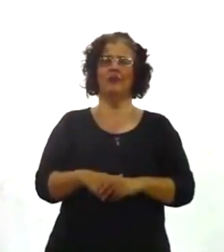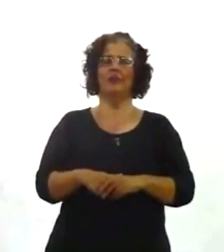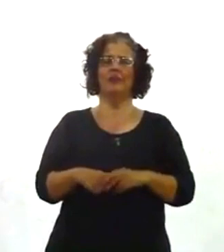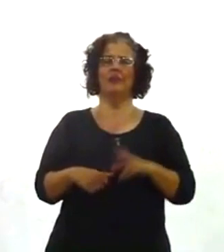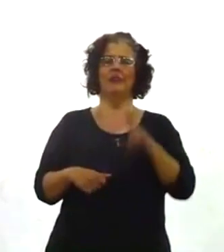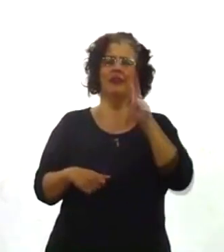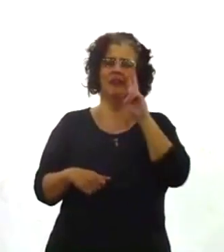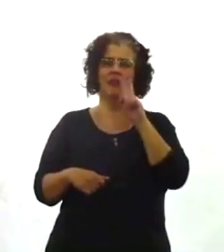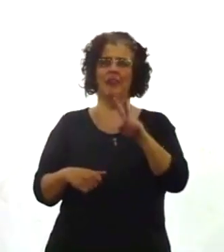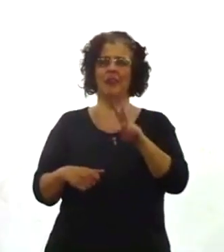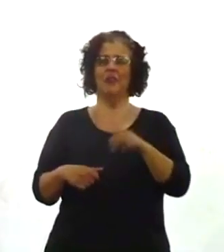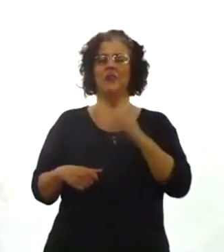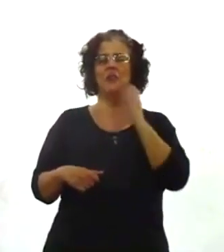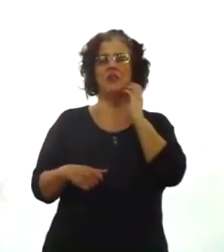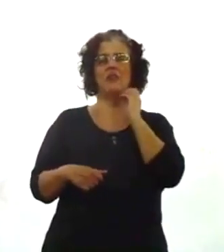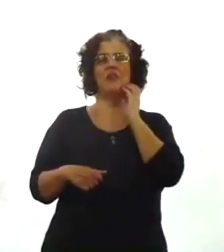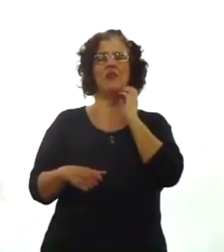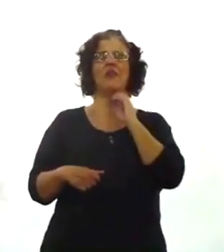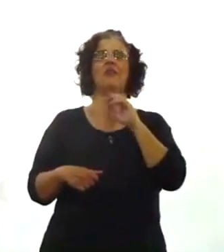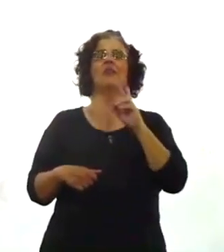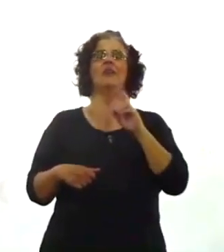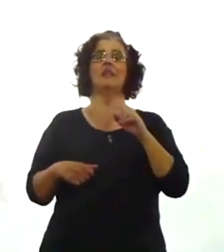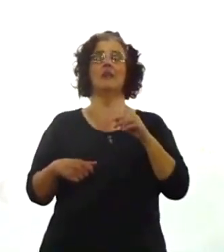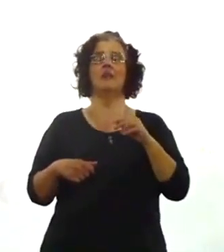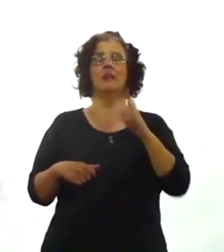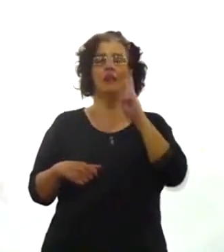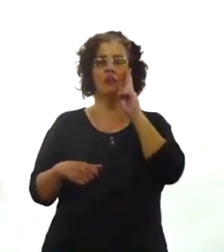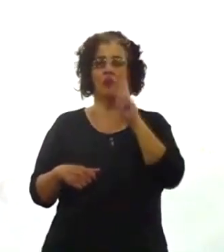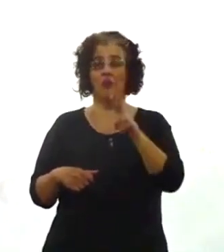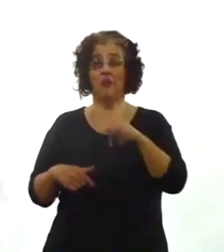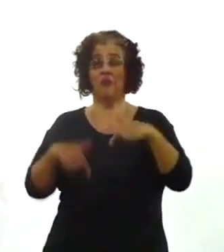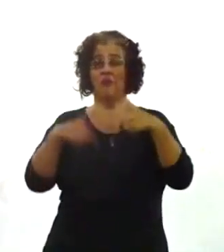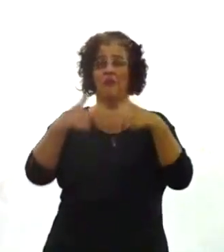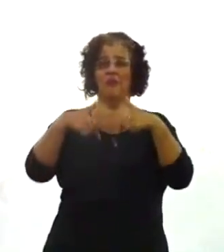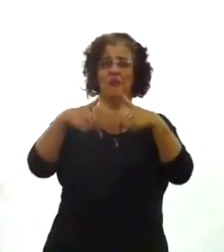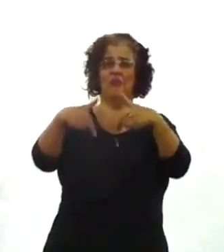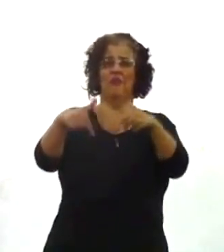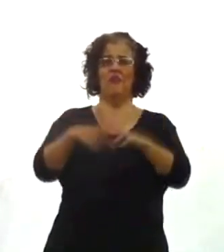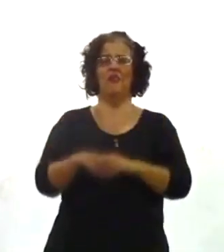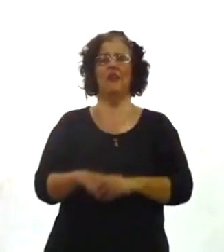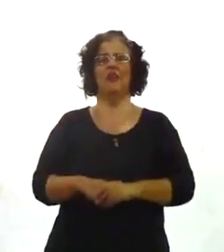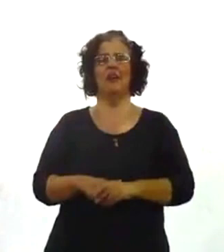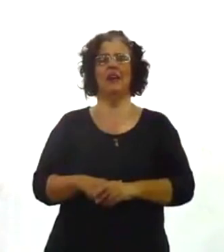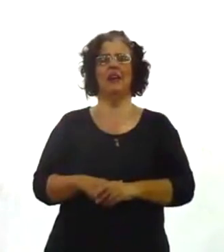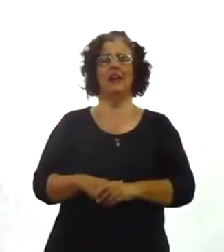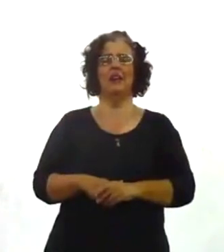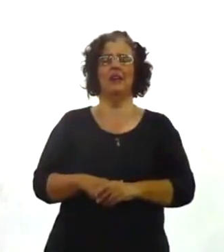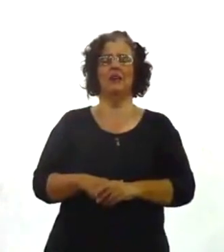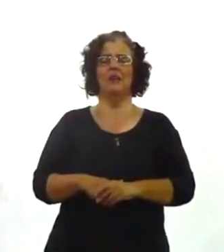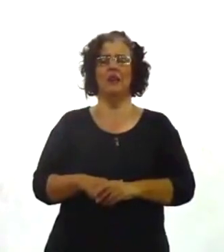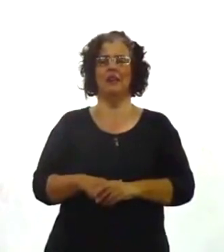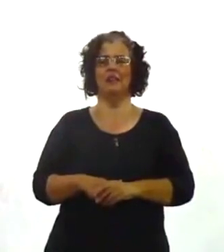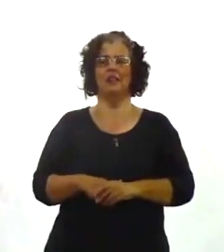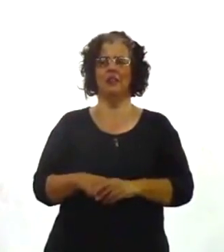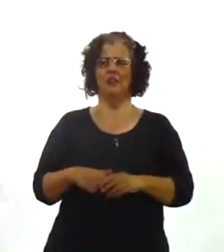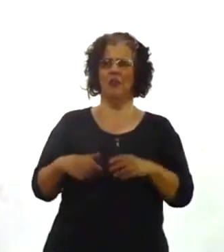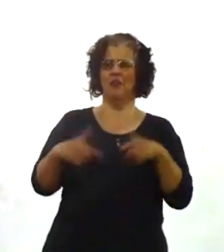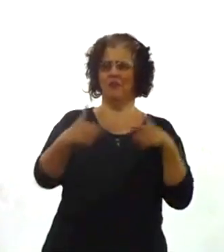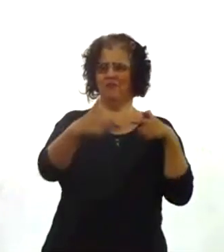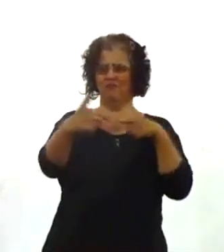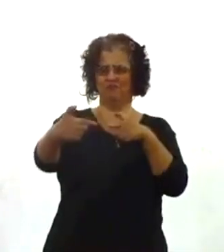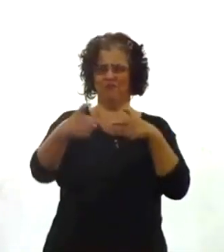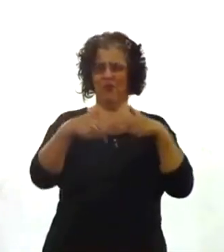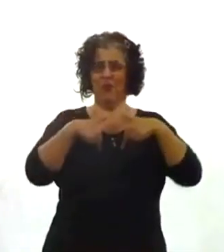não acham que sejam feras reais, porque o apóstolo Paulo era um cidadão romano, e pela lei romana ele não